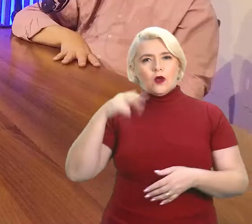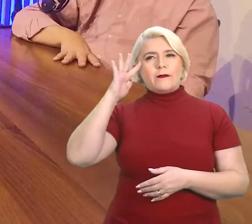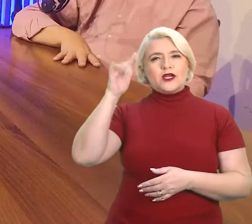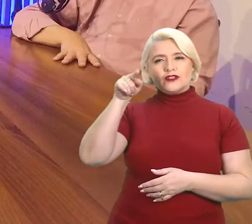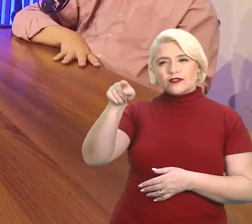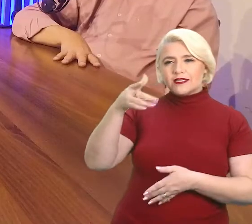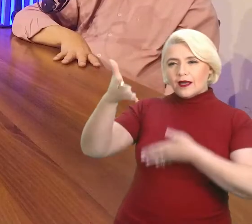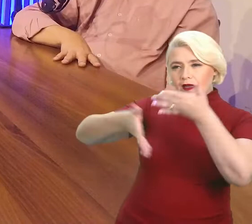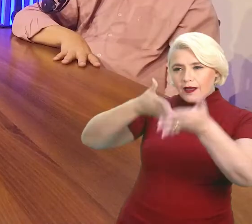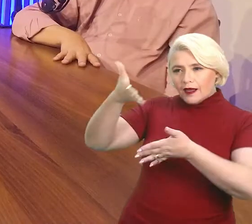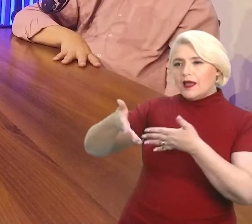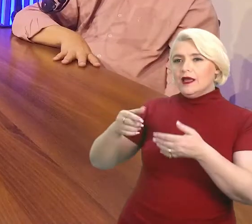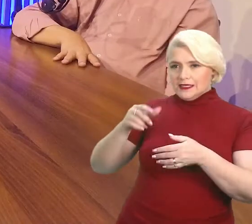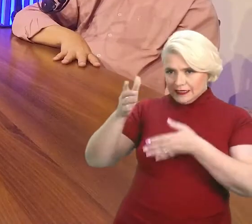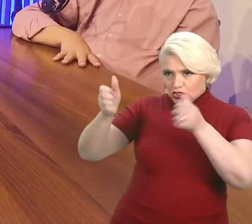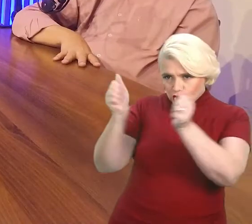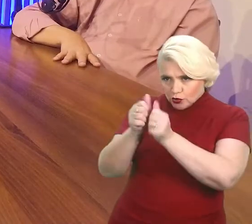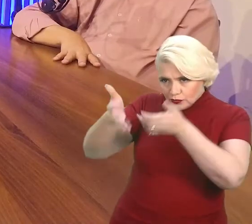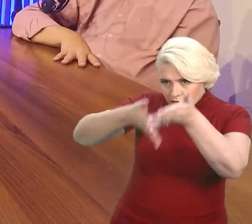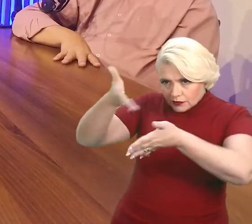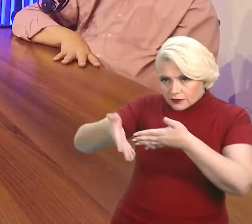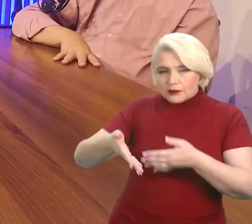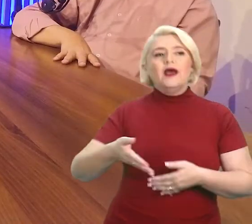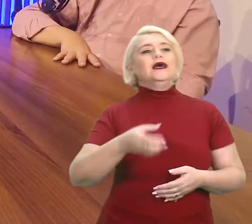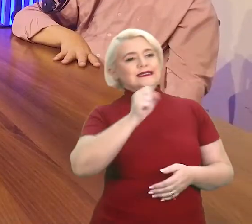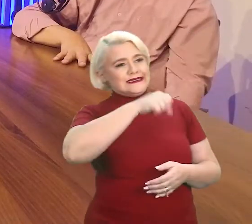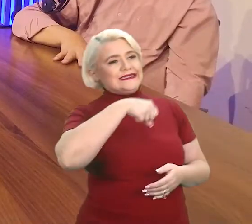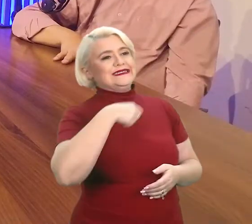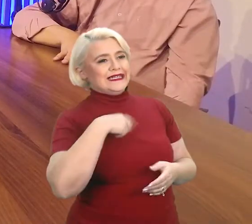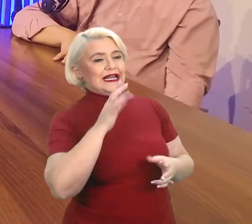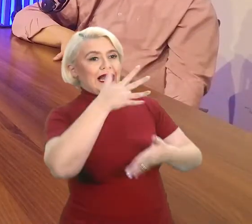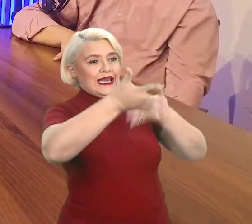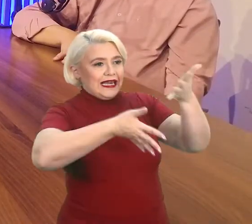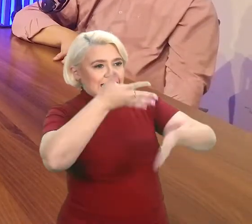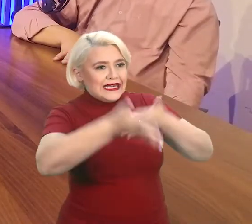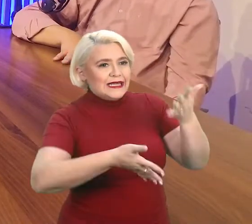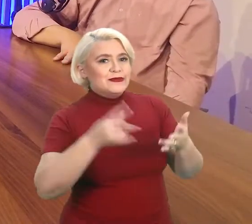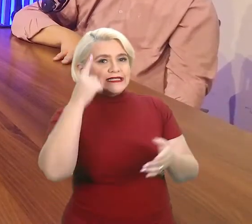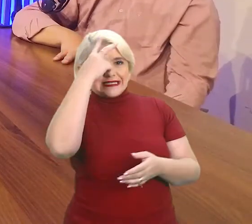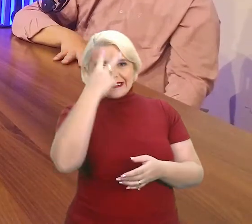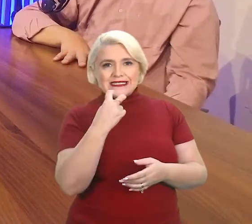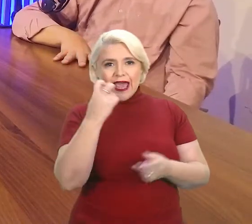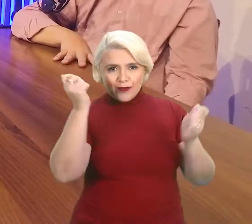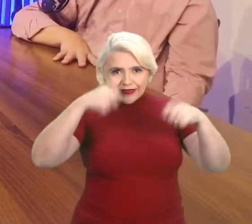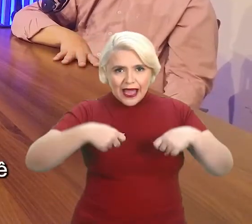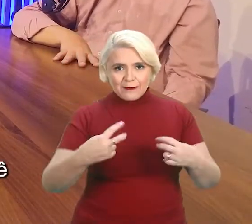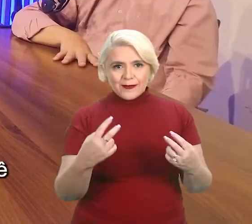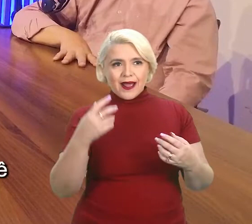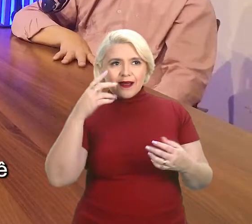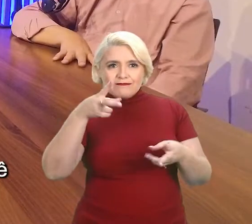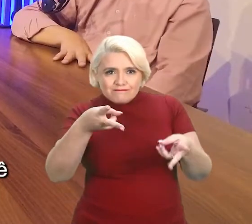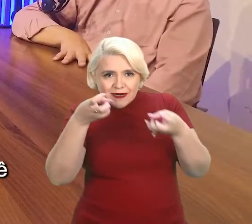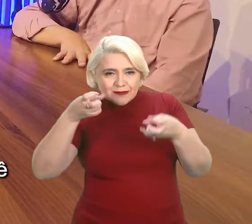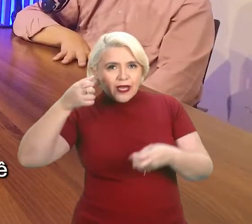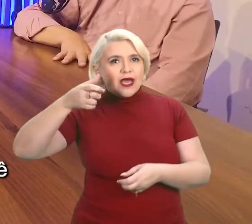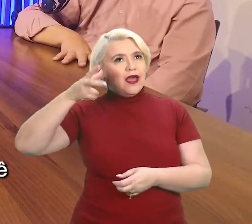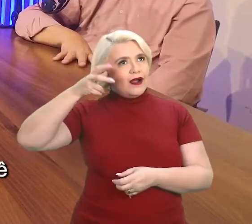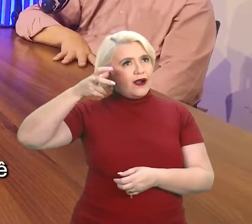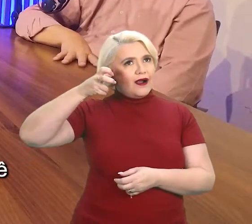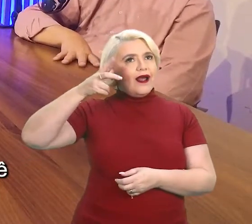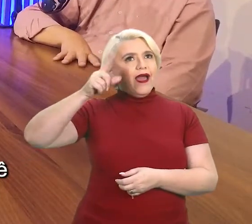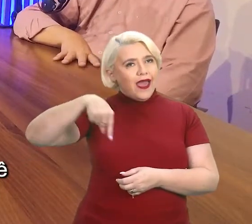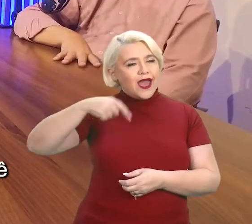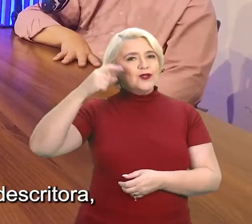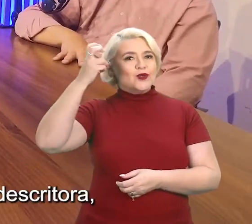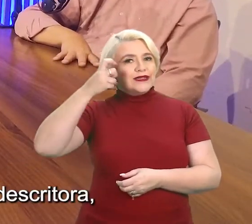aqui comigo. E estou sinalizando. Então aqui Sempre. É Libras para cego ver. E estou tentando descrever para você, que